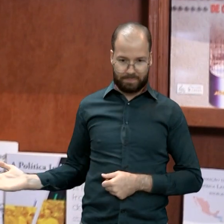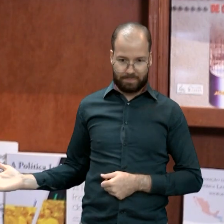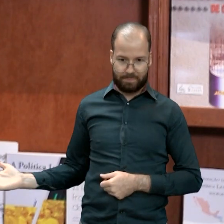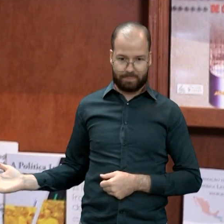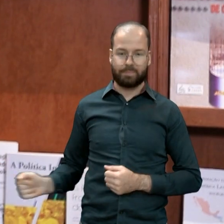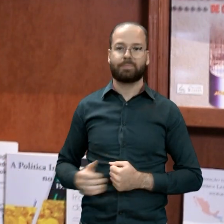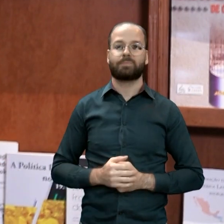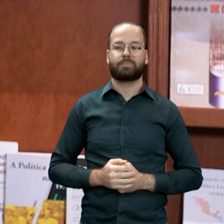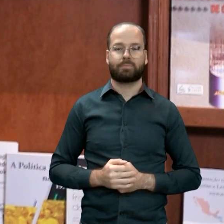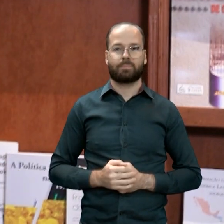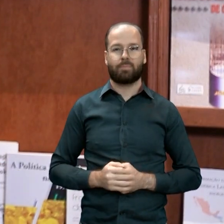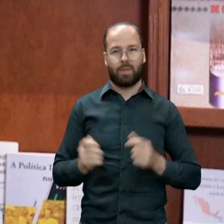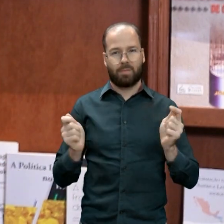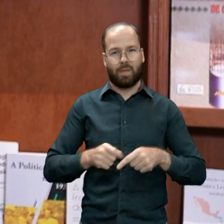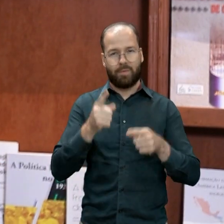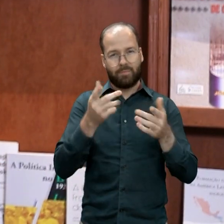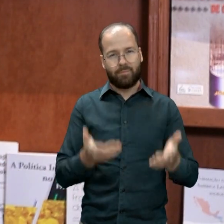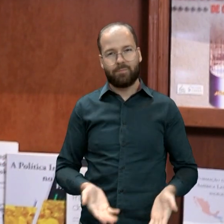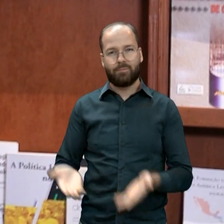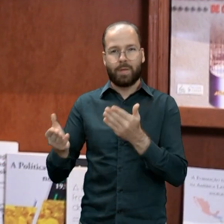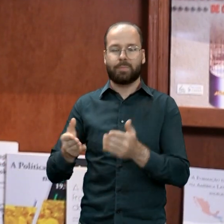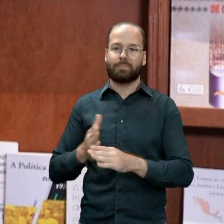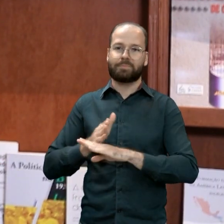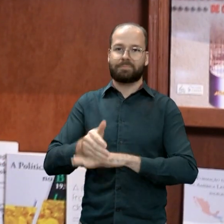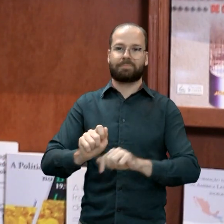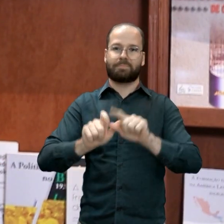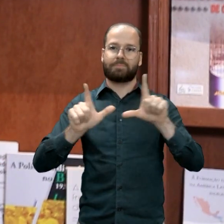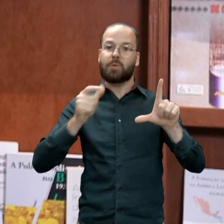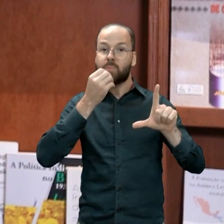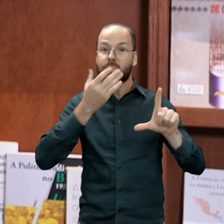editora.fg.br. Acesse e boa leitura!